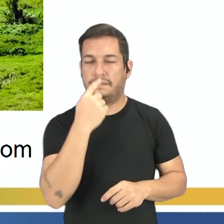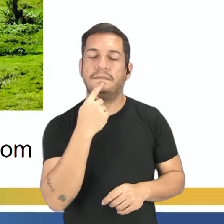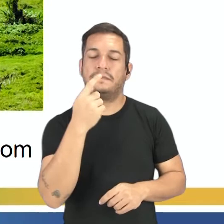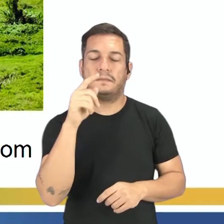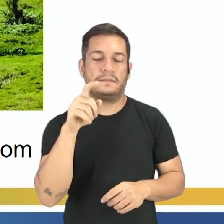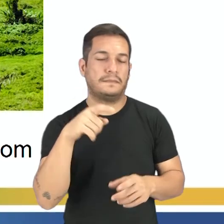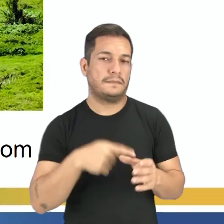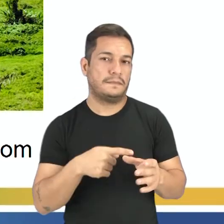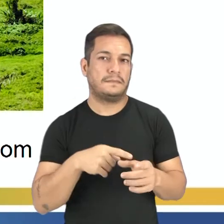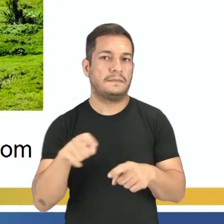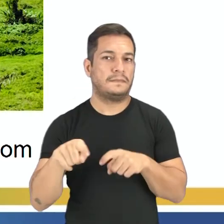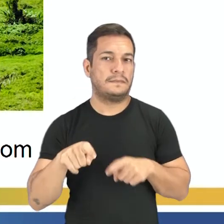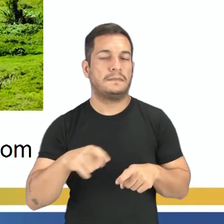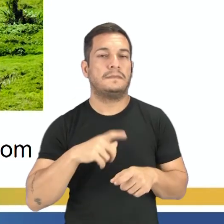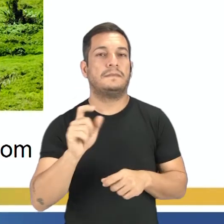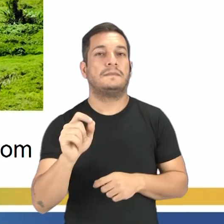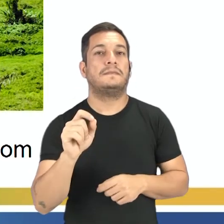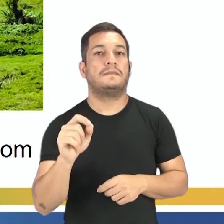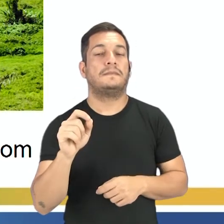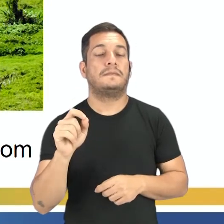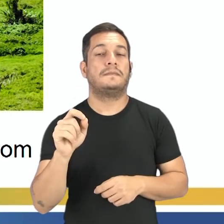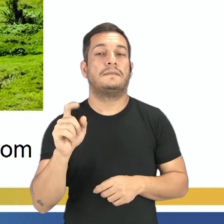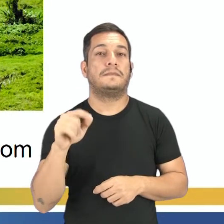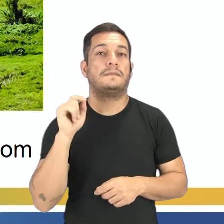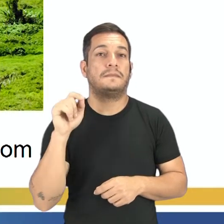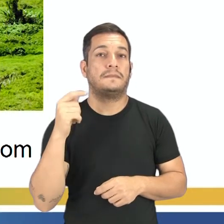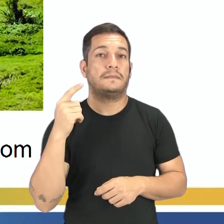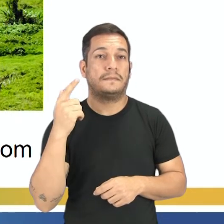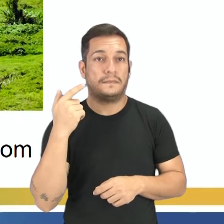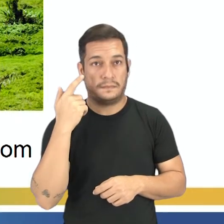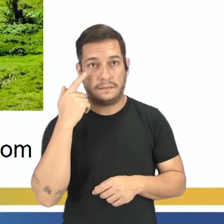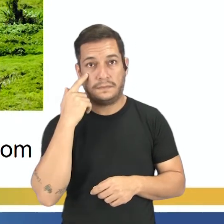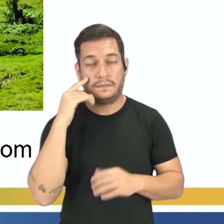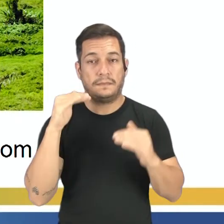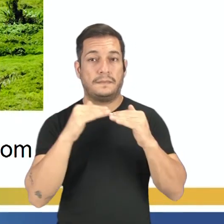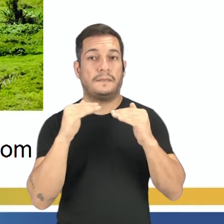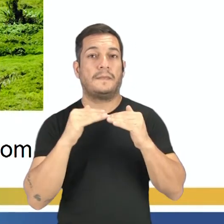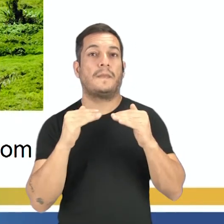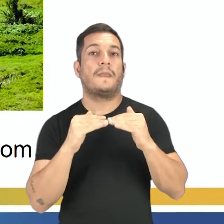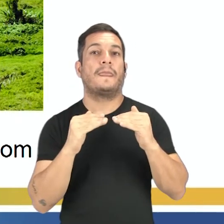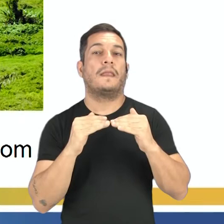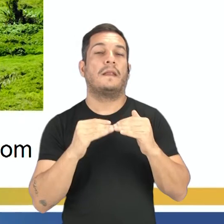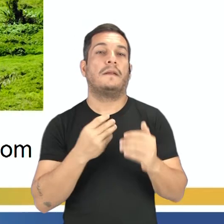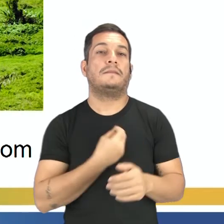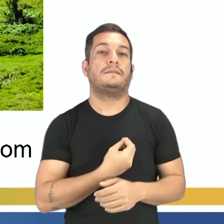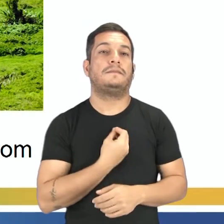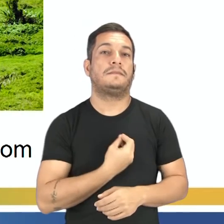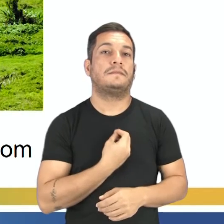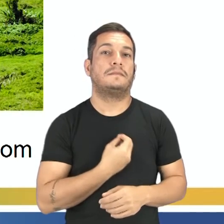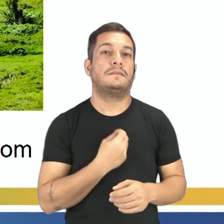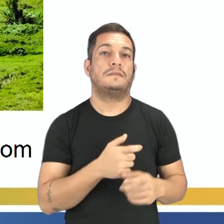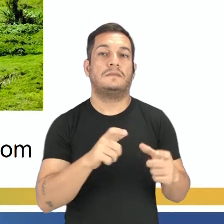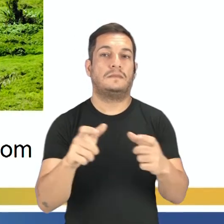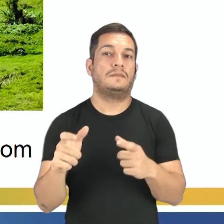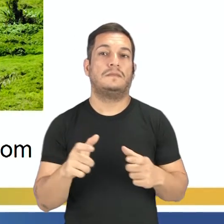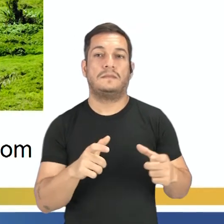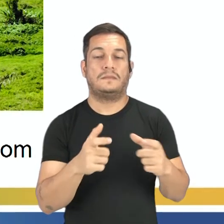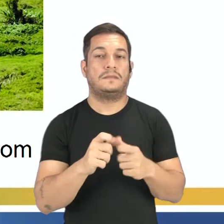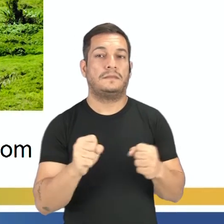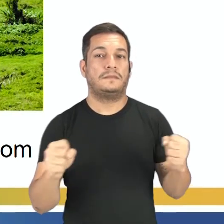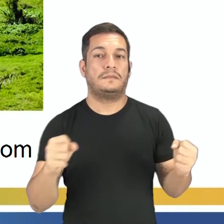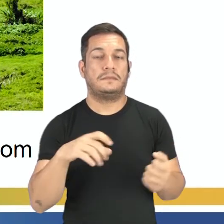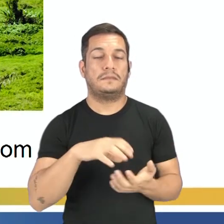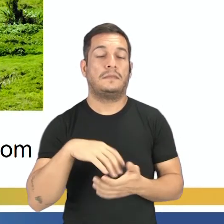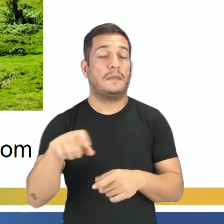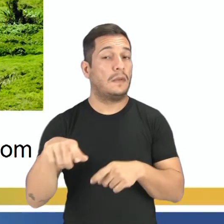e a urbana, os componentes da paisagem rurais são necessários para equilibrar com a vida nos grandes centros urbanos. Então, a